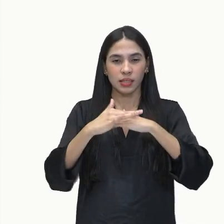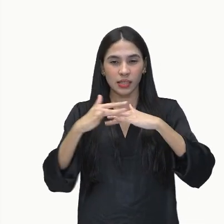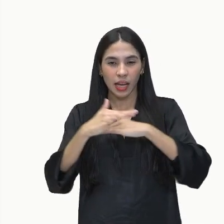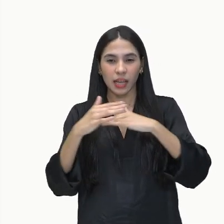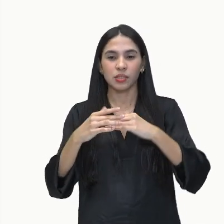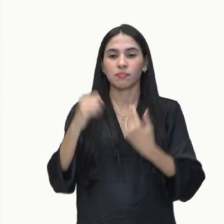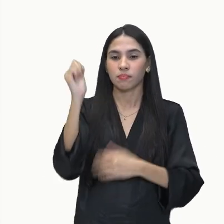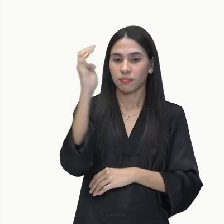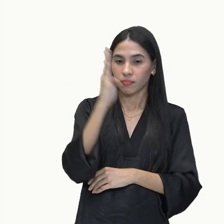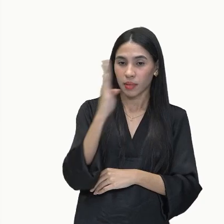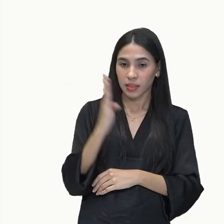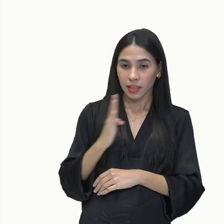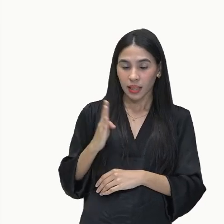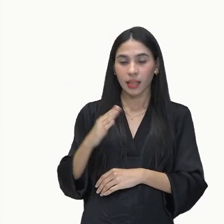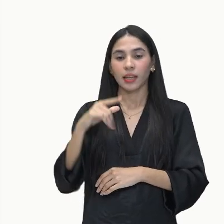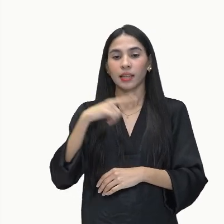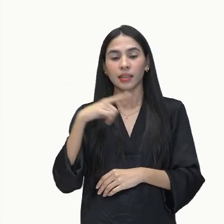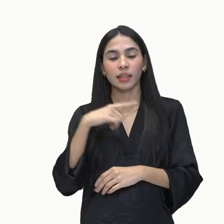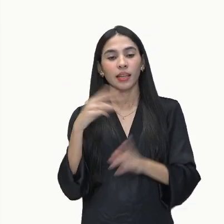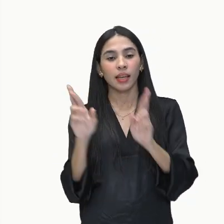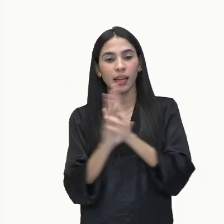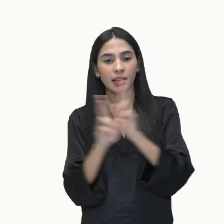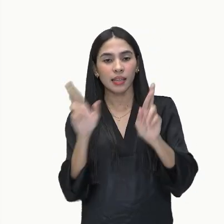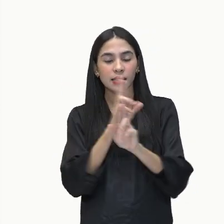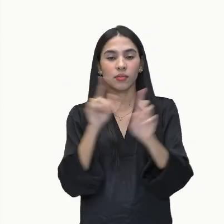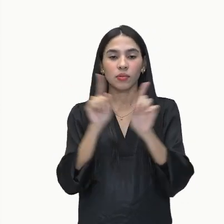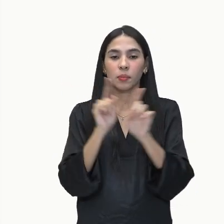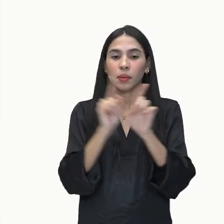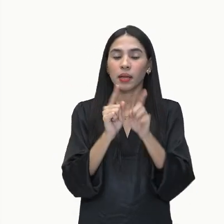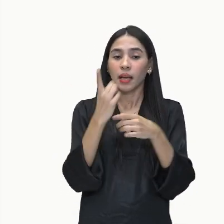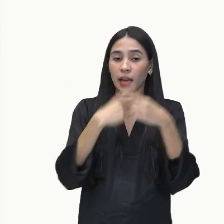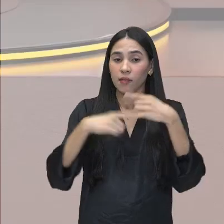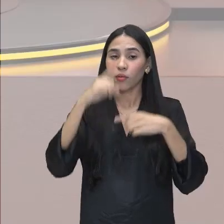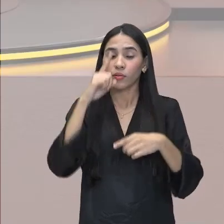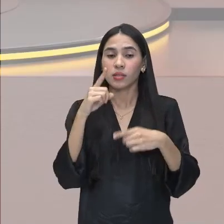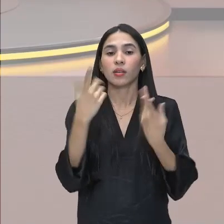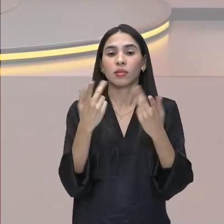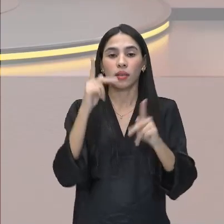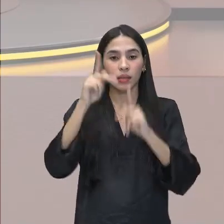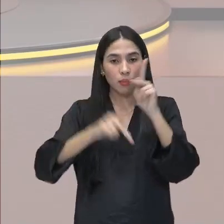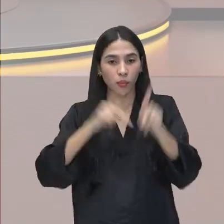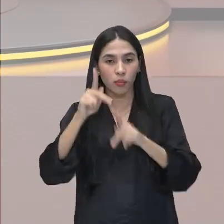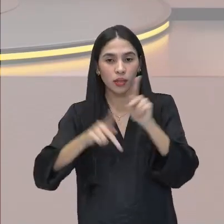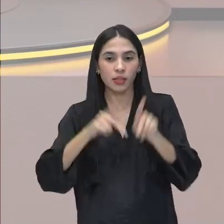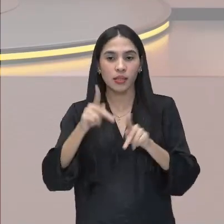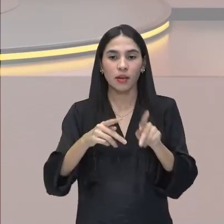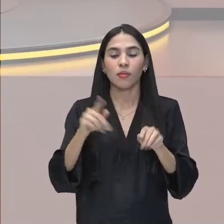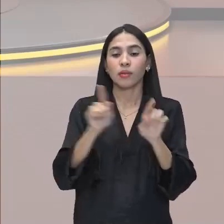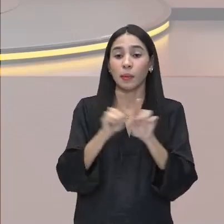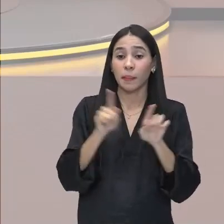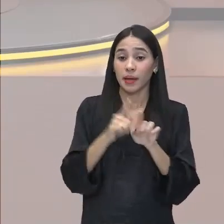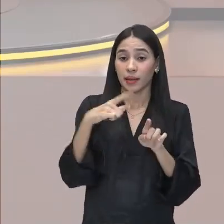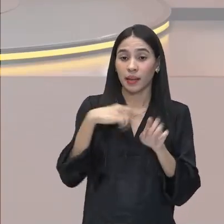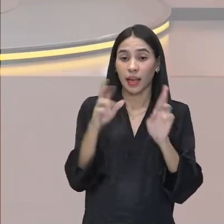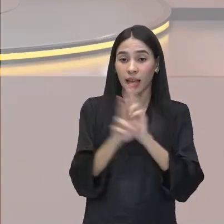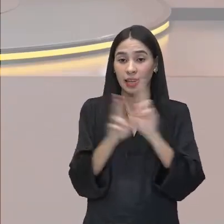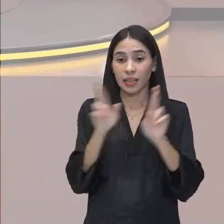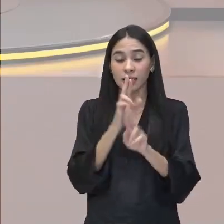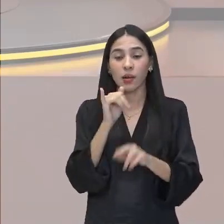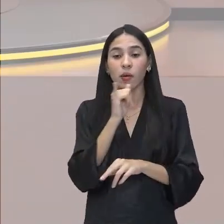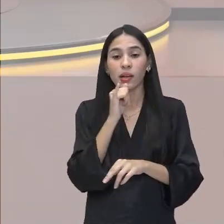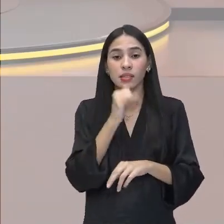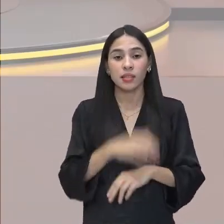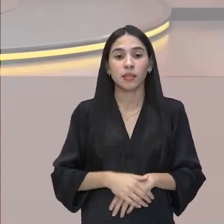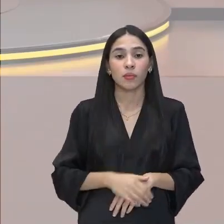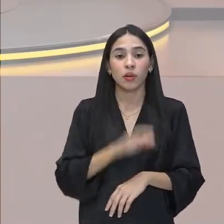né, que está relacionado também à evolução da população urbana, ele está relacionado aí à questão do